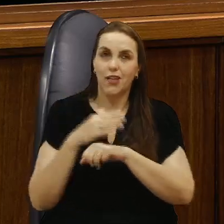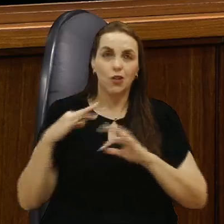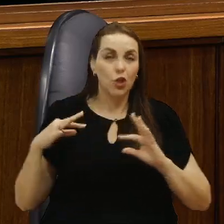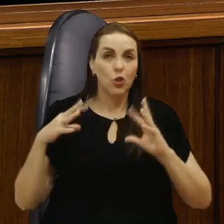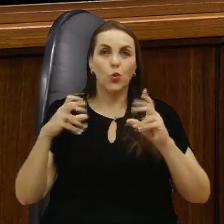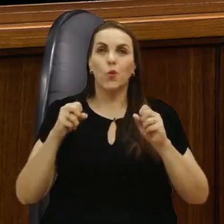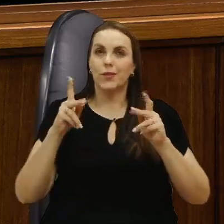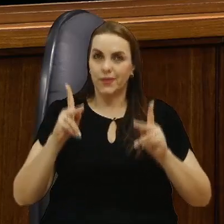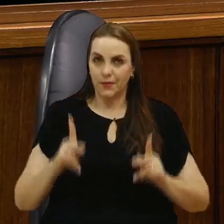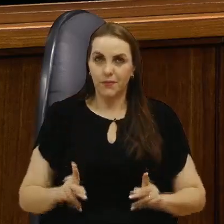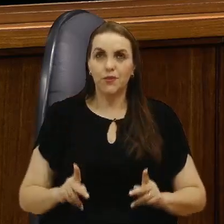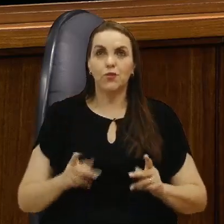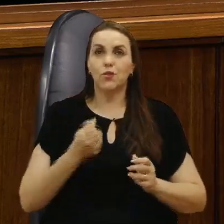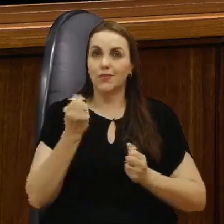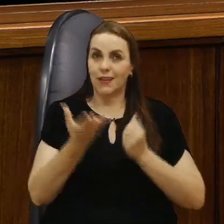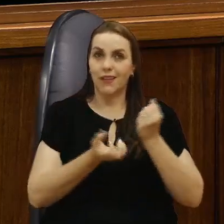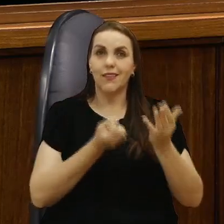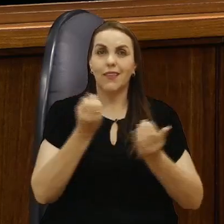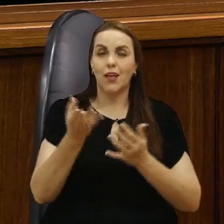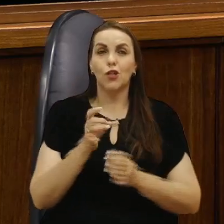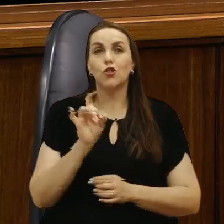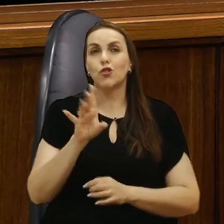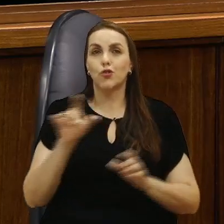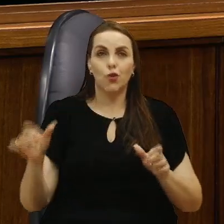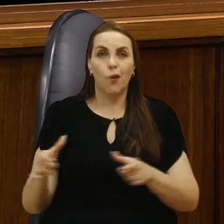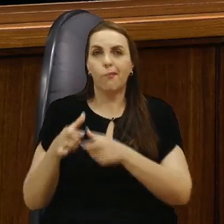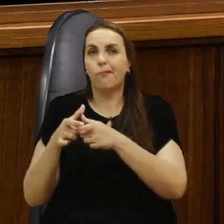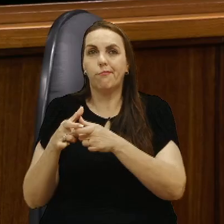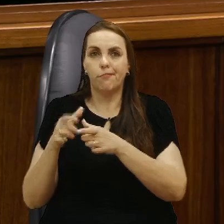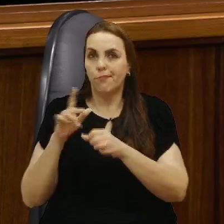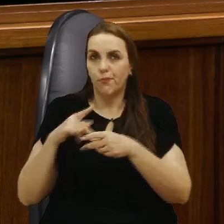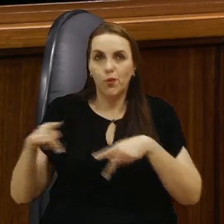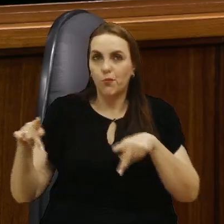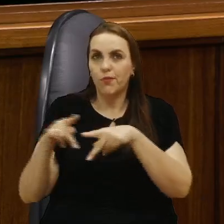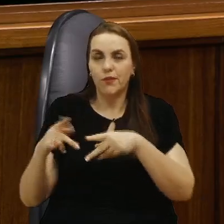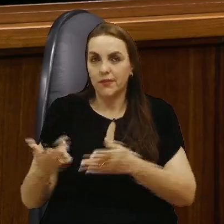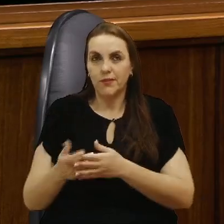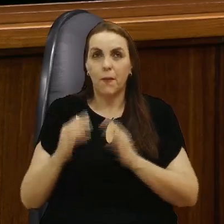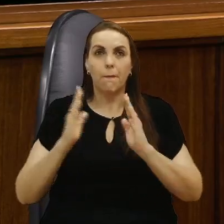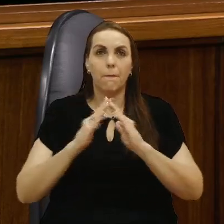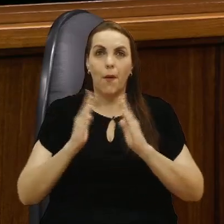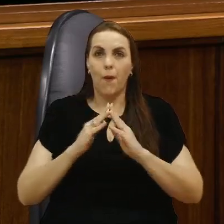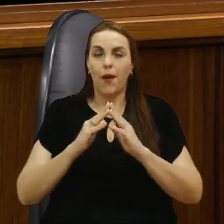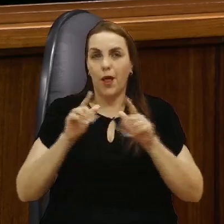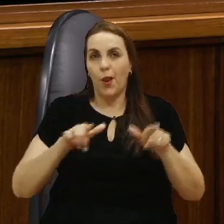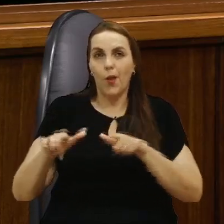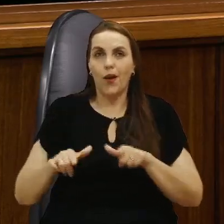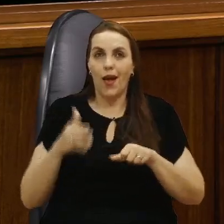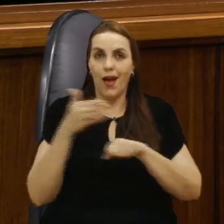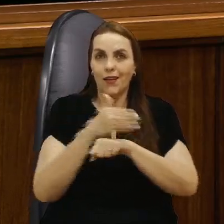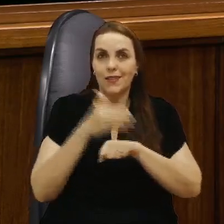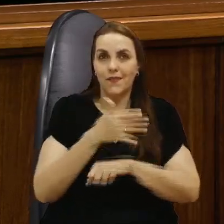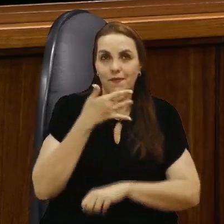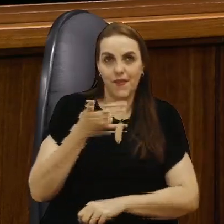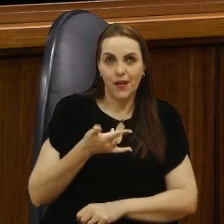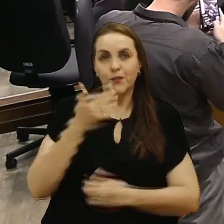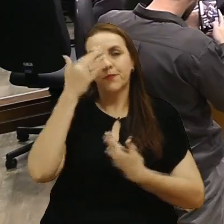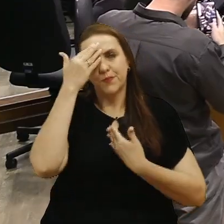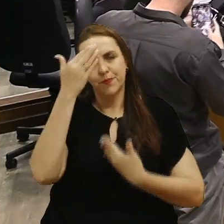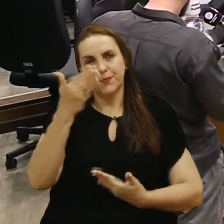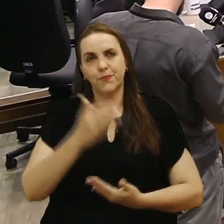mundo às suas entregas, e não só uma parcela da população que mora nos lugares acessíveis. Muito obrigada.